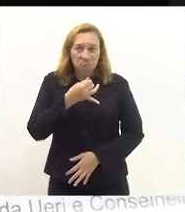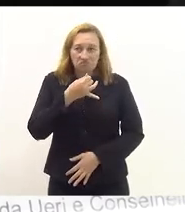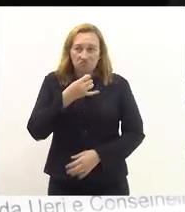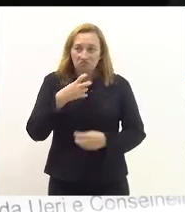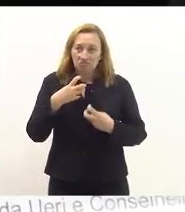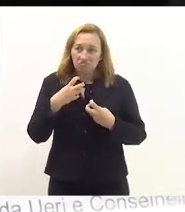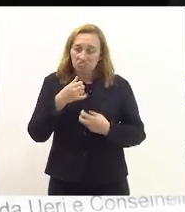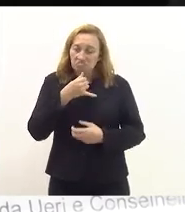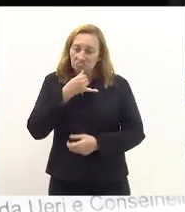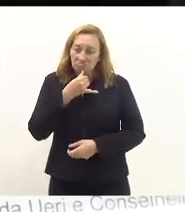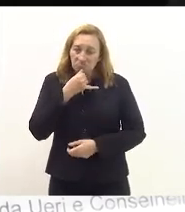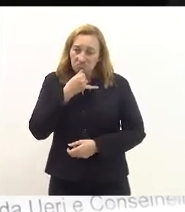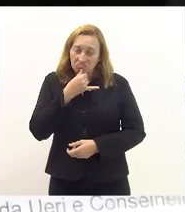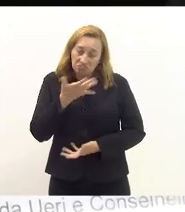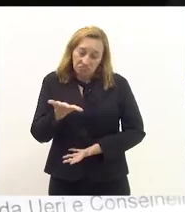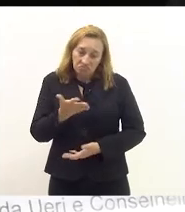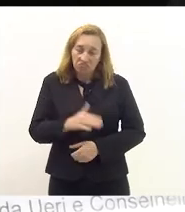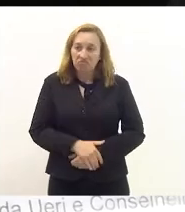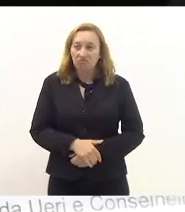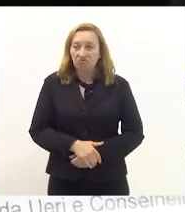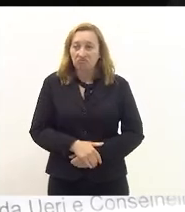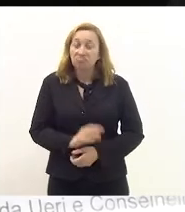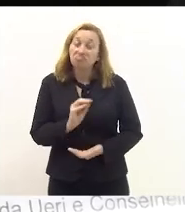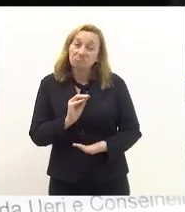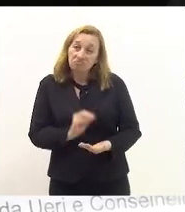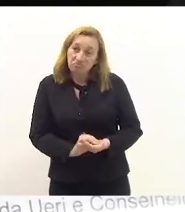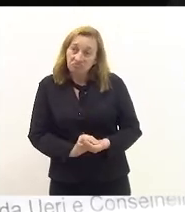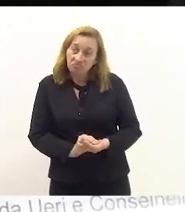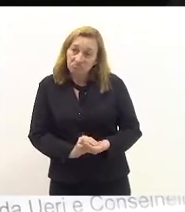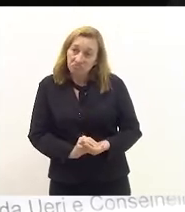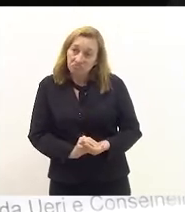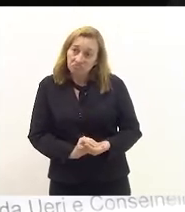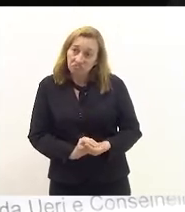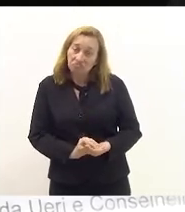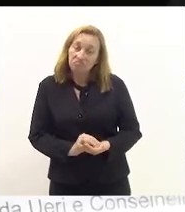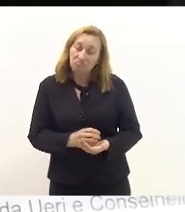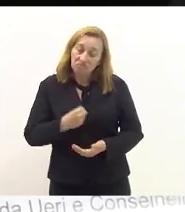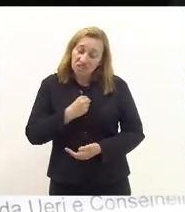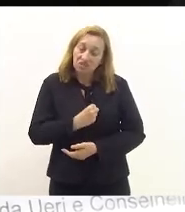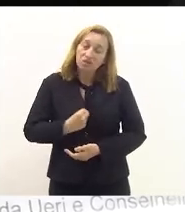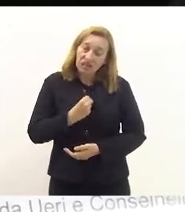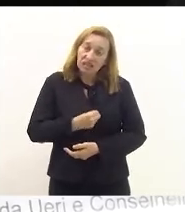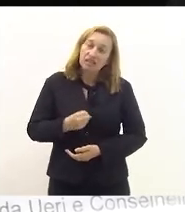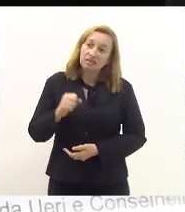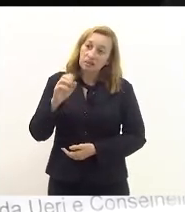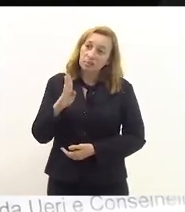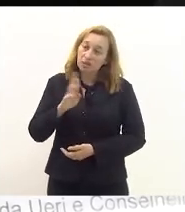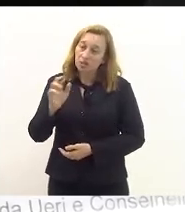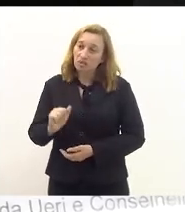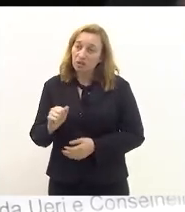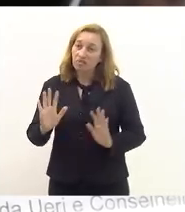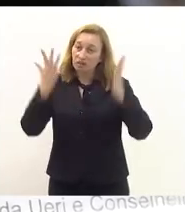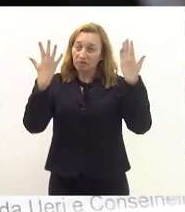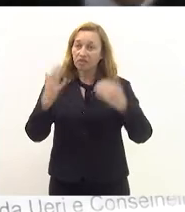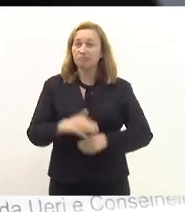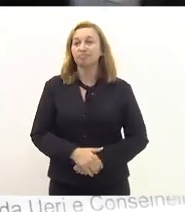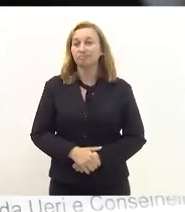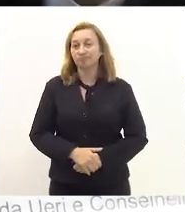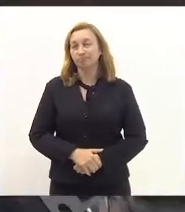exclamação indignada, né? Que falta nos faz Leonel Brizola. Viva Brizola!